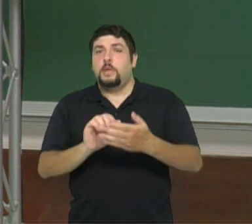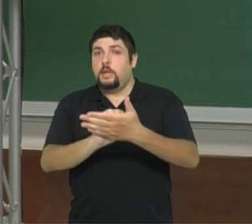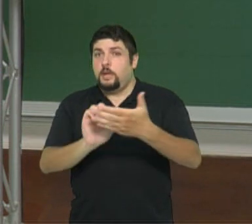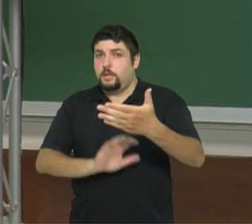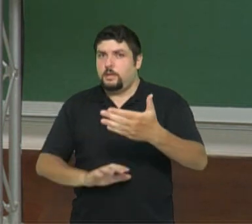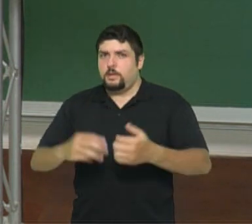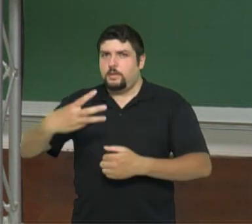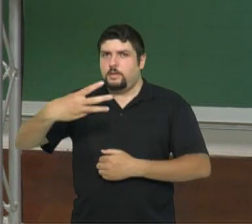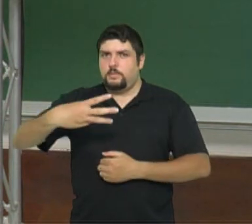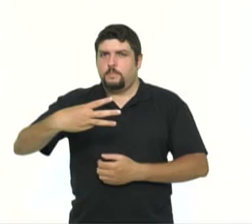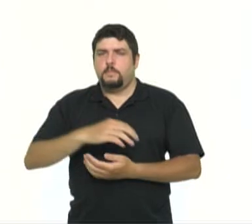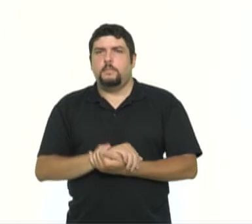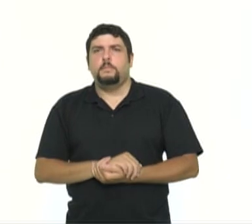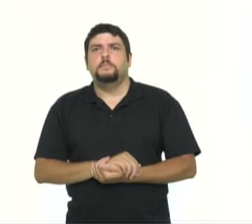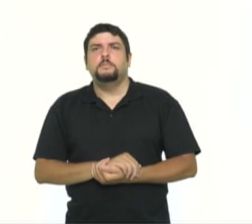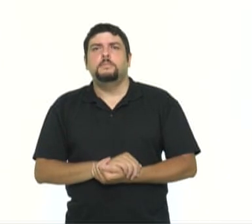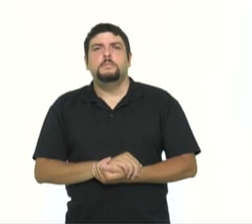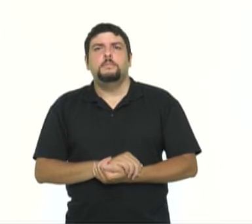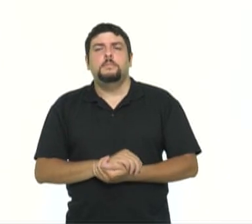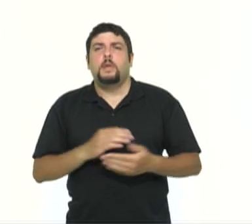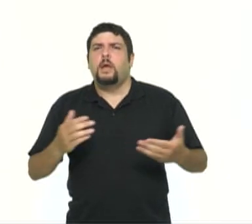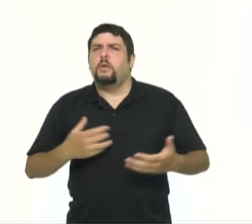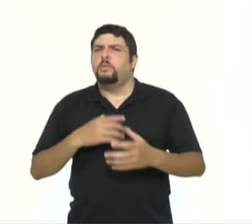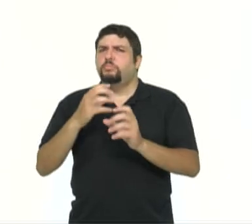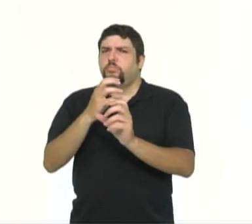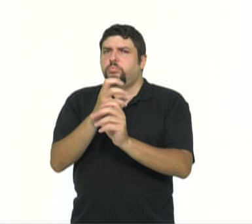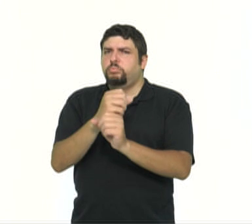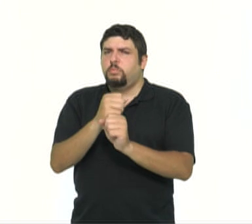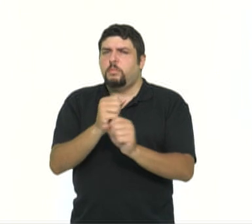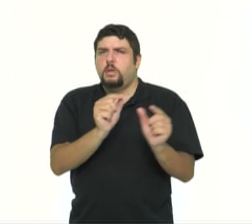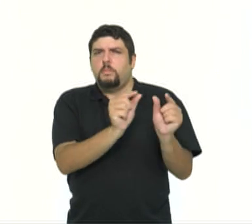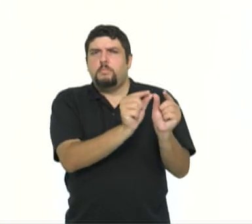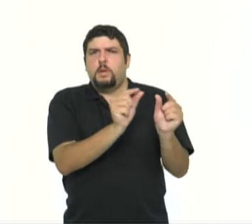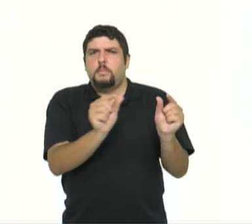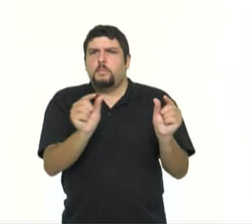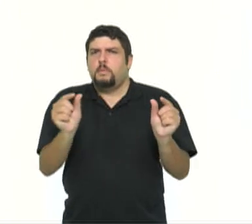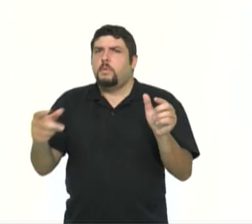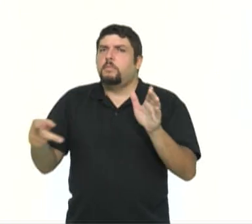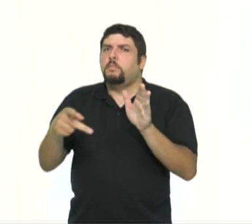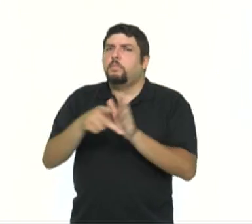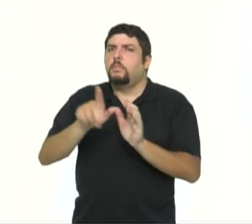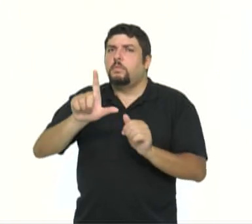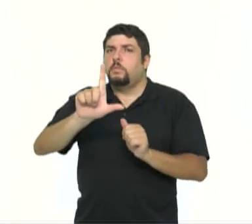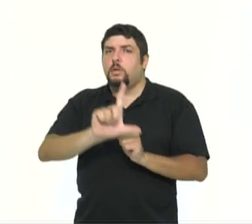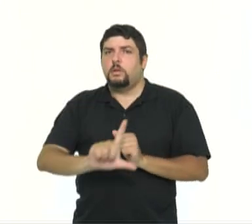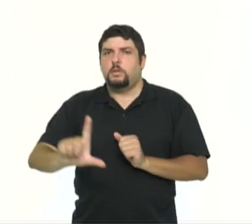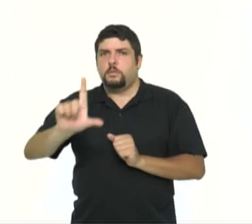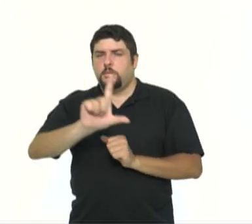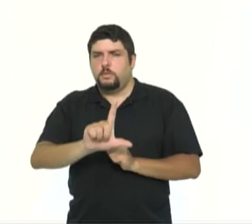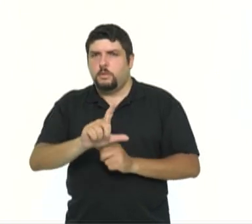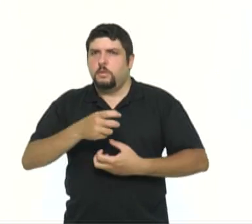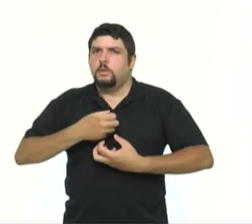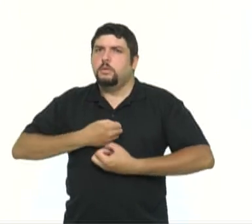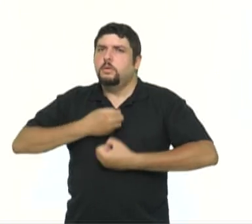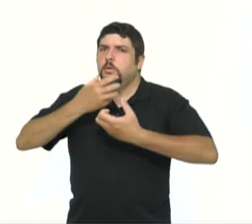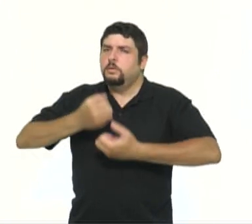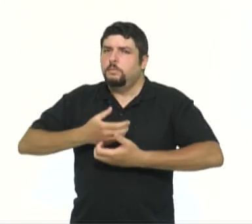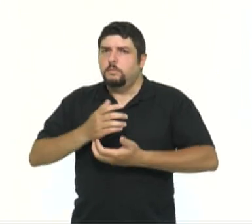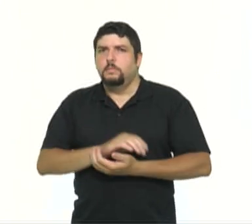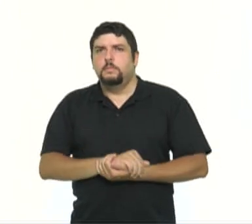Atividade 3. Vamos fazer a contagem das sílabas literárias em um trecho do poema da Flor Bela